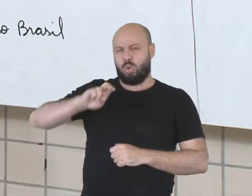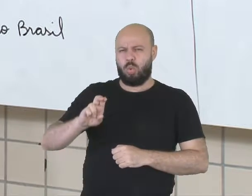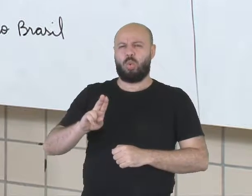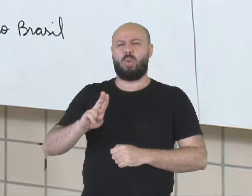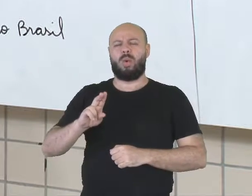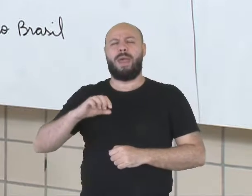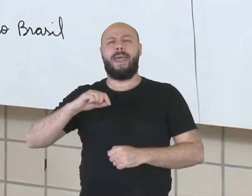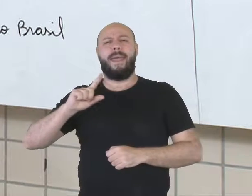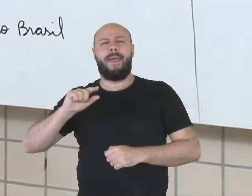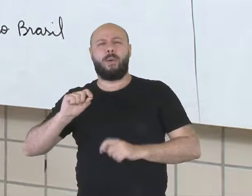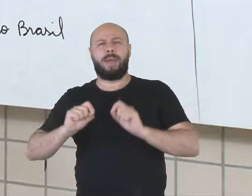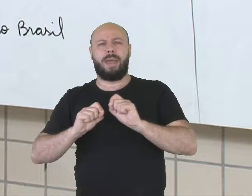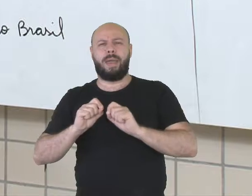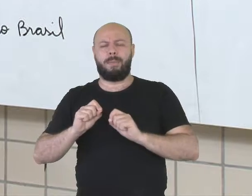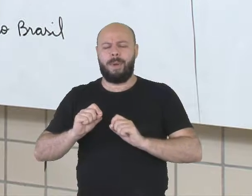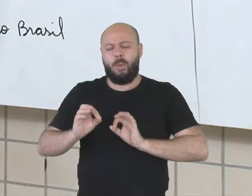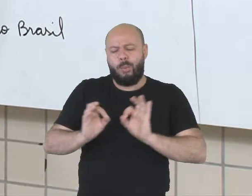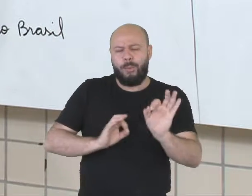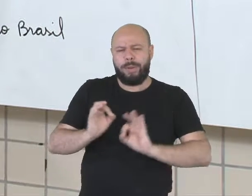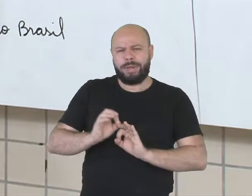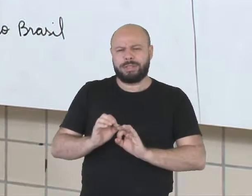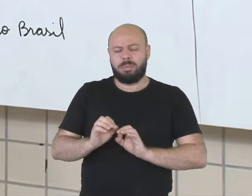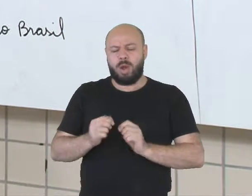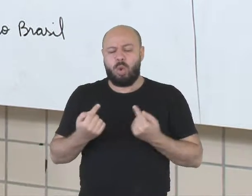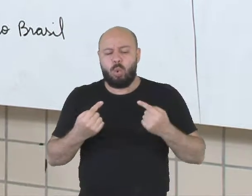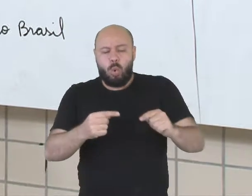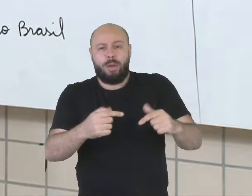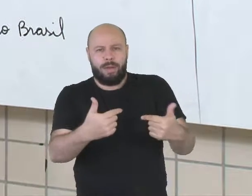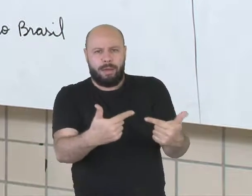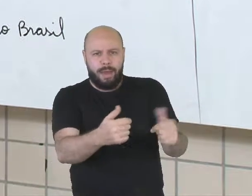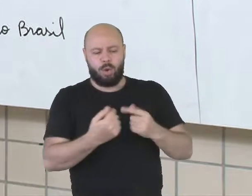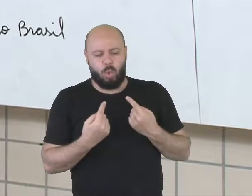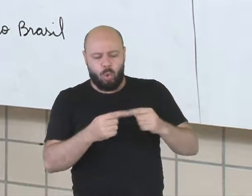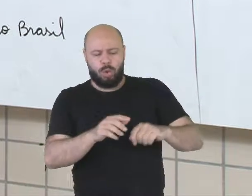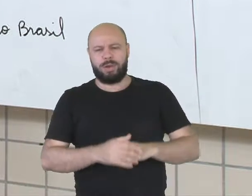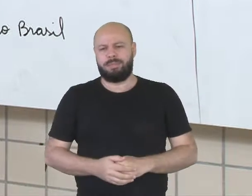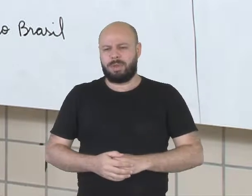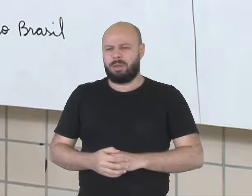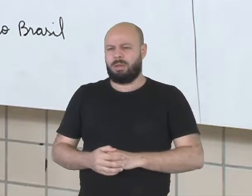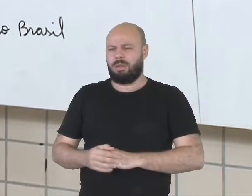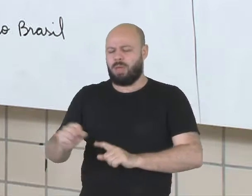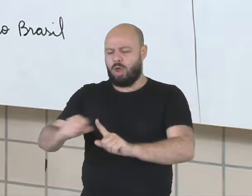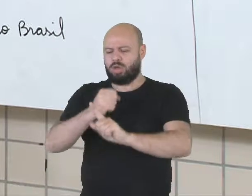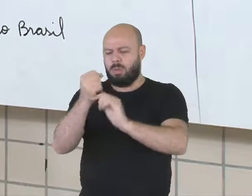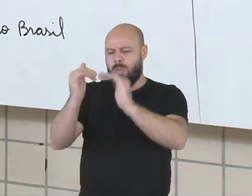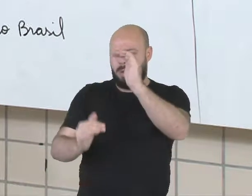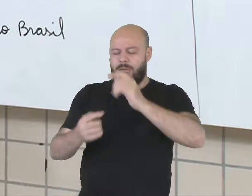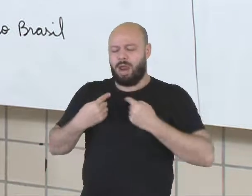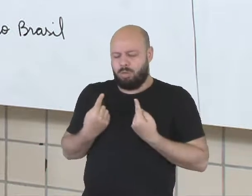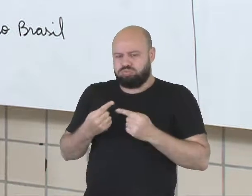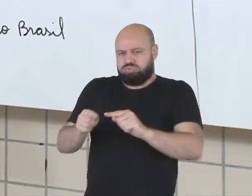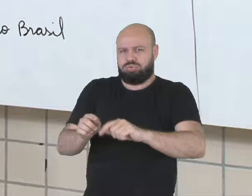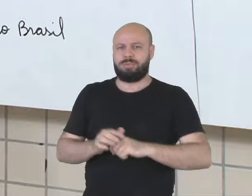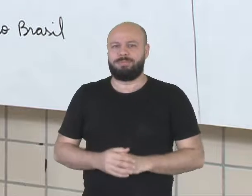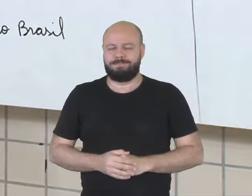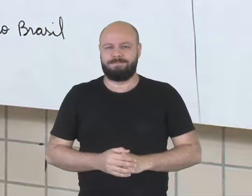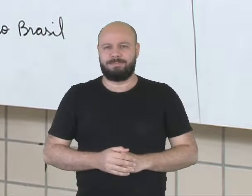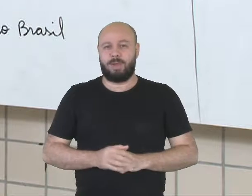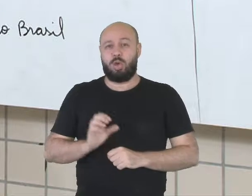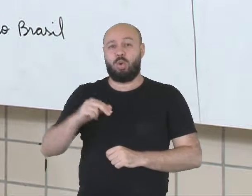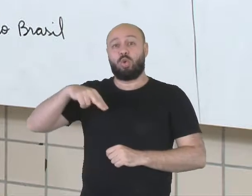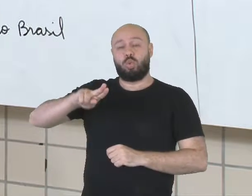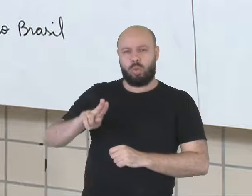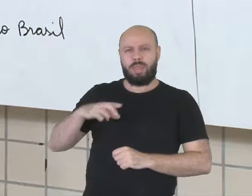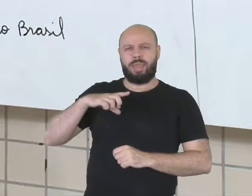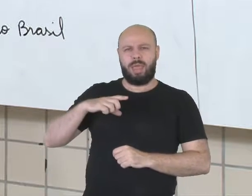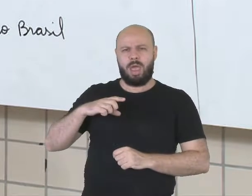que luta contra as guerras, contra as desigualdades sociais. A ONU, lembra do